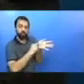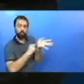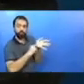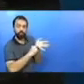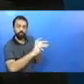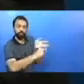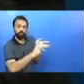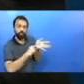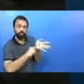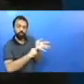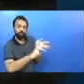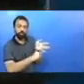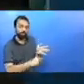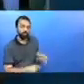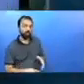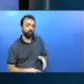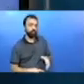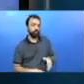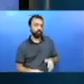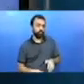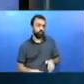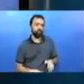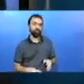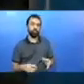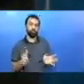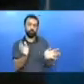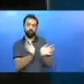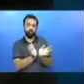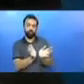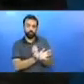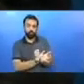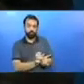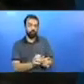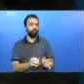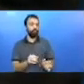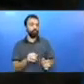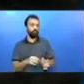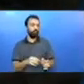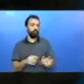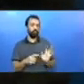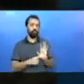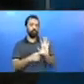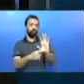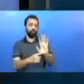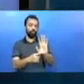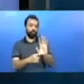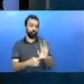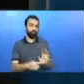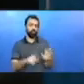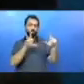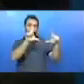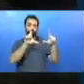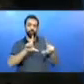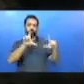ou mesmo na tela da TV. Combinado? Olhem só. A turma dos irmãos do Felipe mostrou para todos da escola imagens de